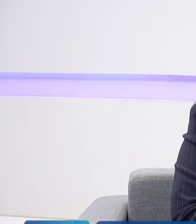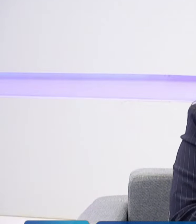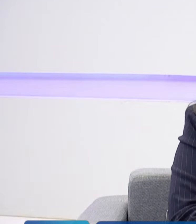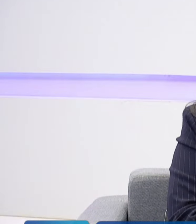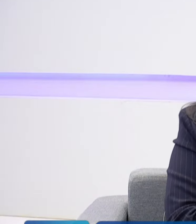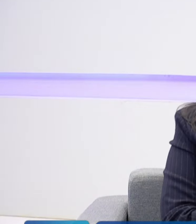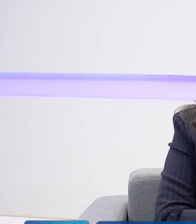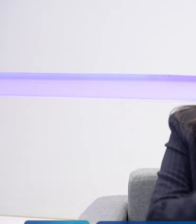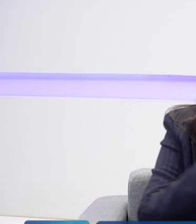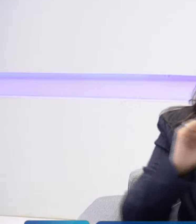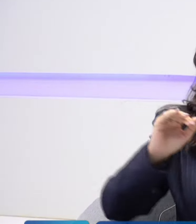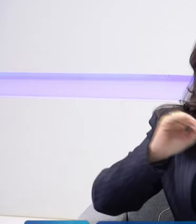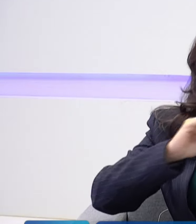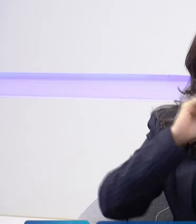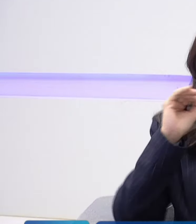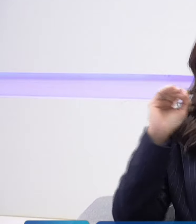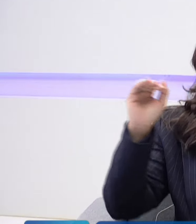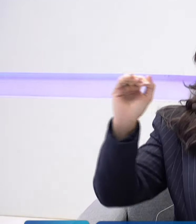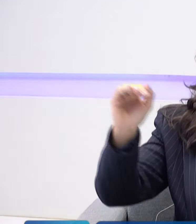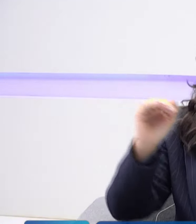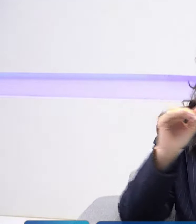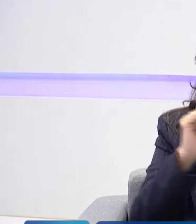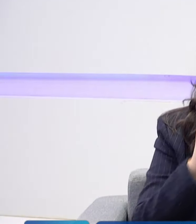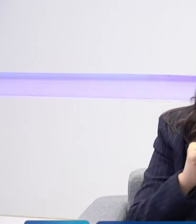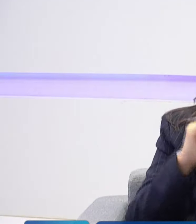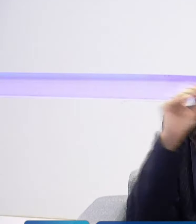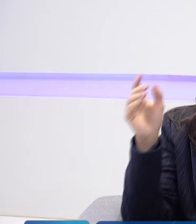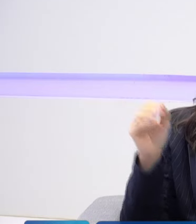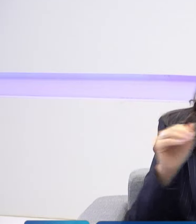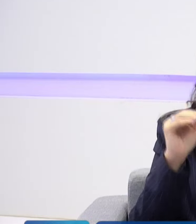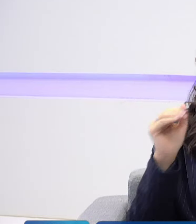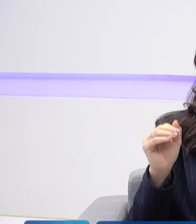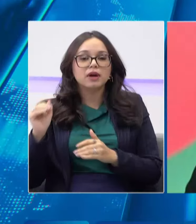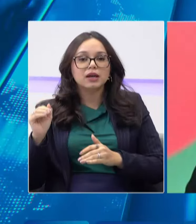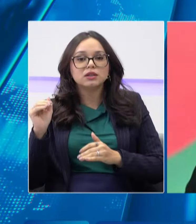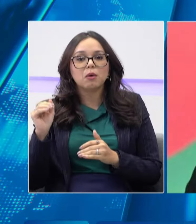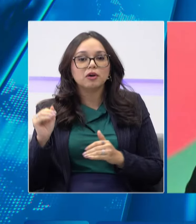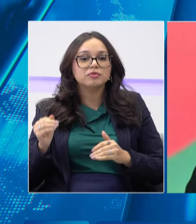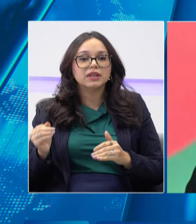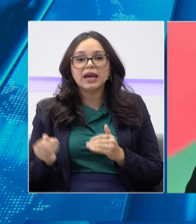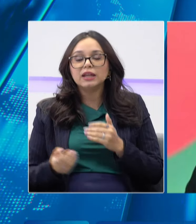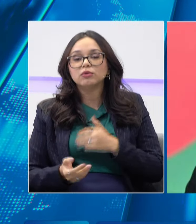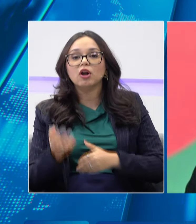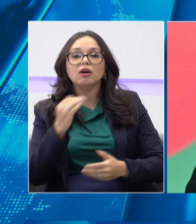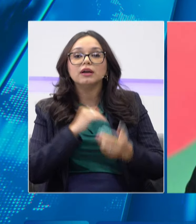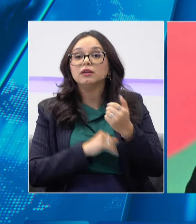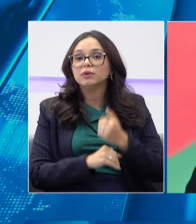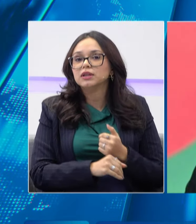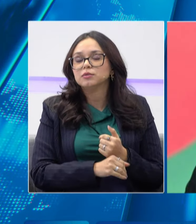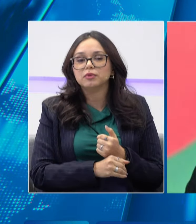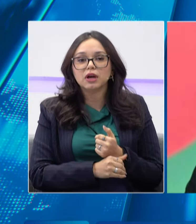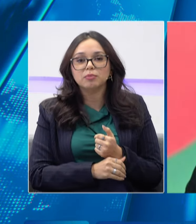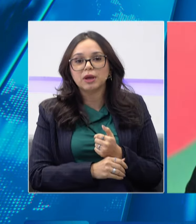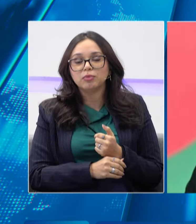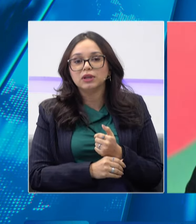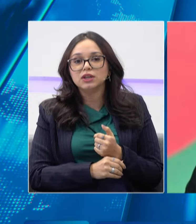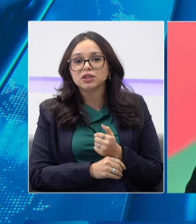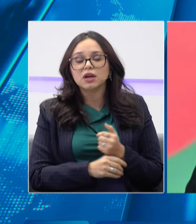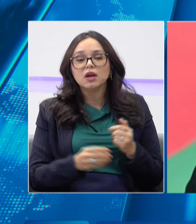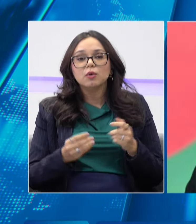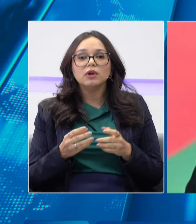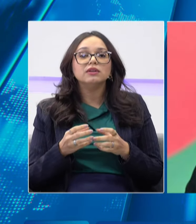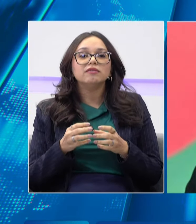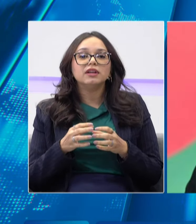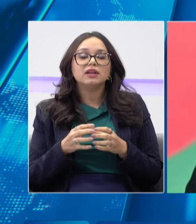vai diminuir o tom, na outra, ele já faz uma colocação mais contundente com relação ao Campos Neto, colocando isso para o campo da